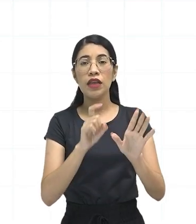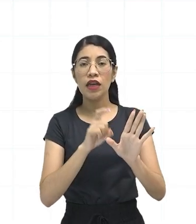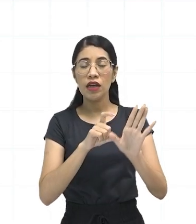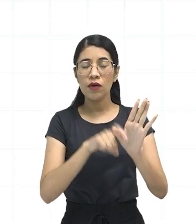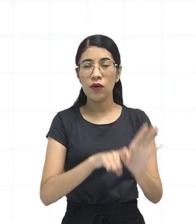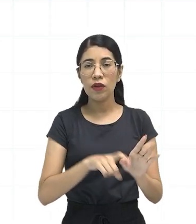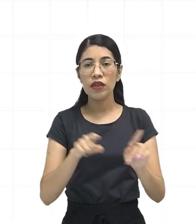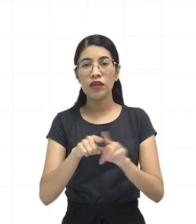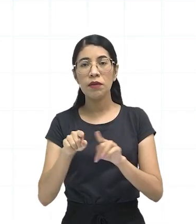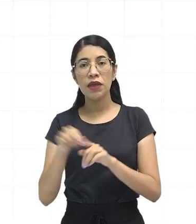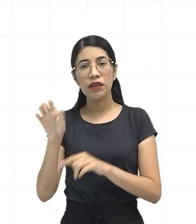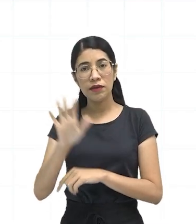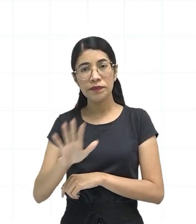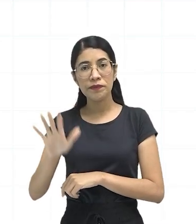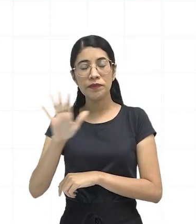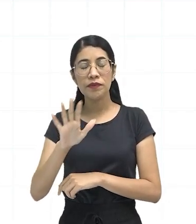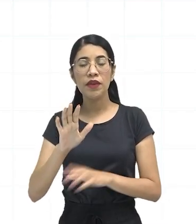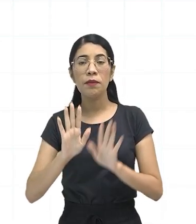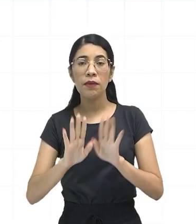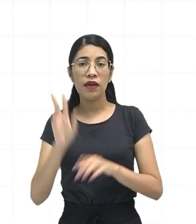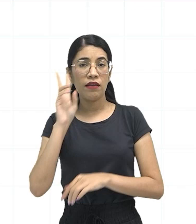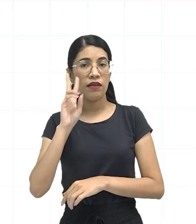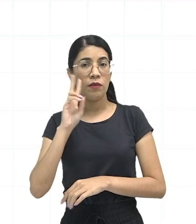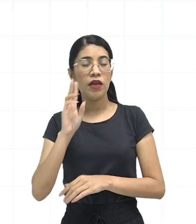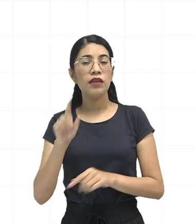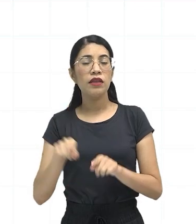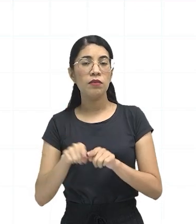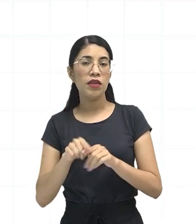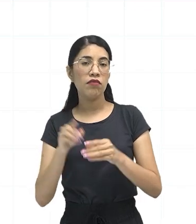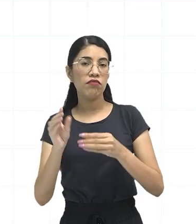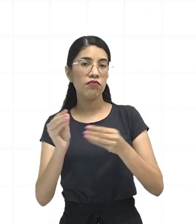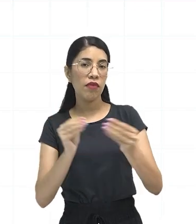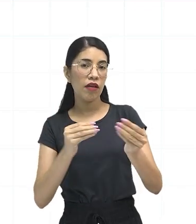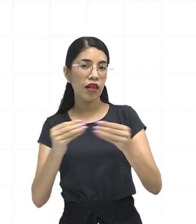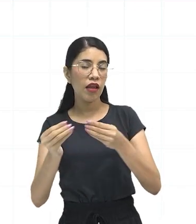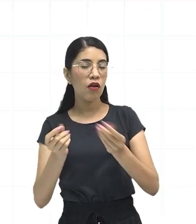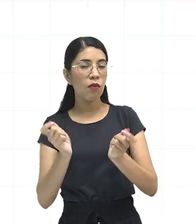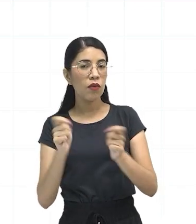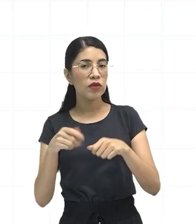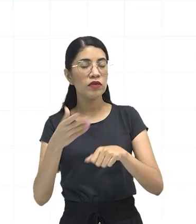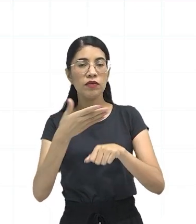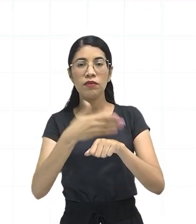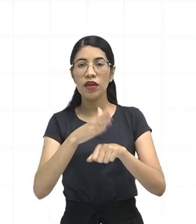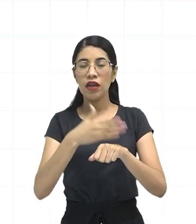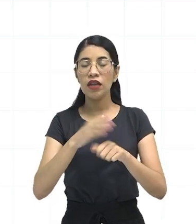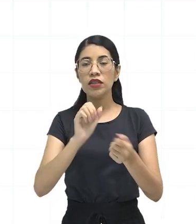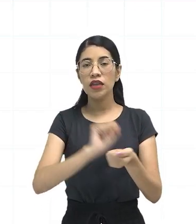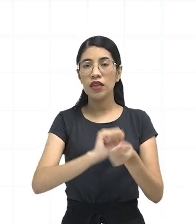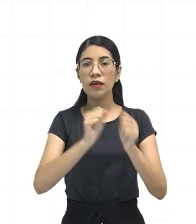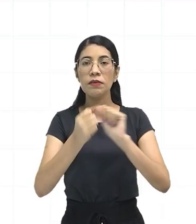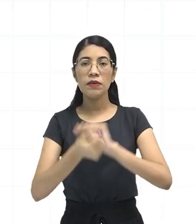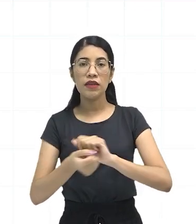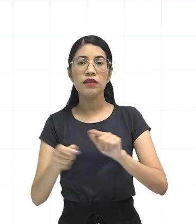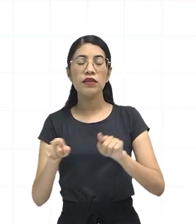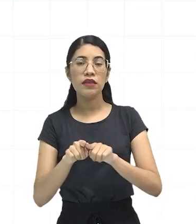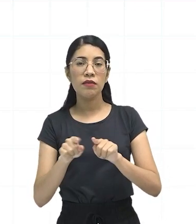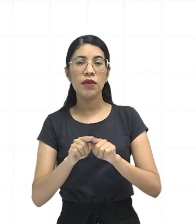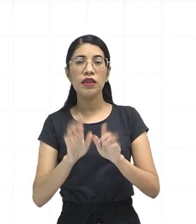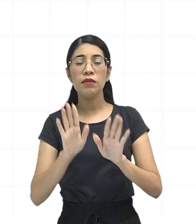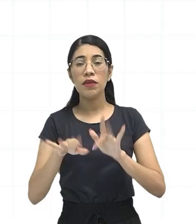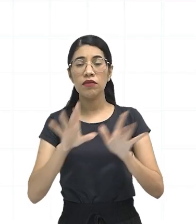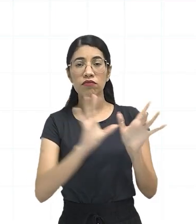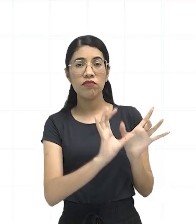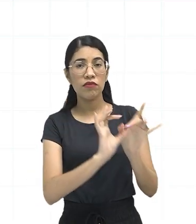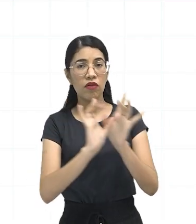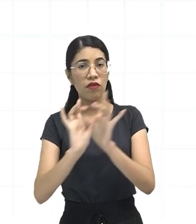capoeira regional. Lembrando que ela tem uma flexibilidade na prática e adaptação a diferentes